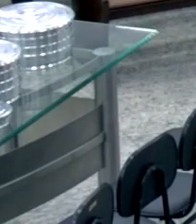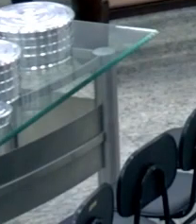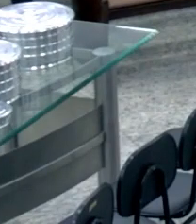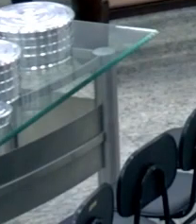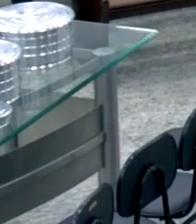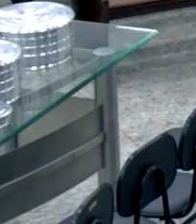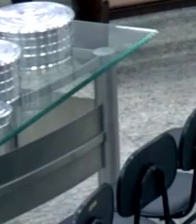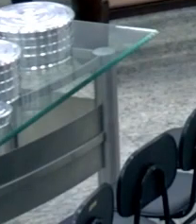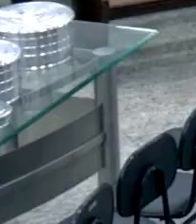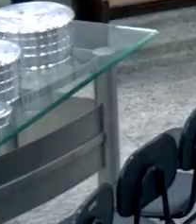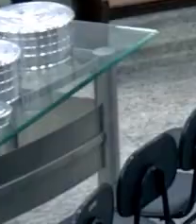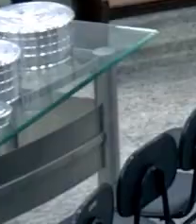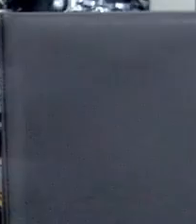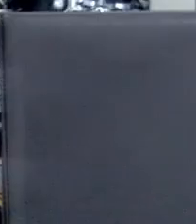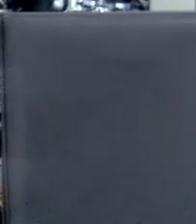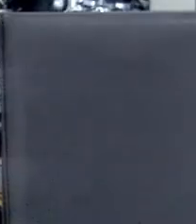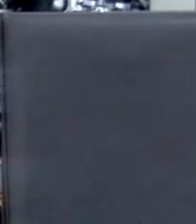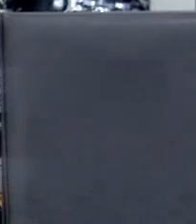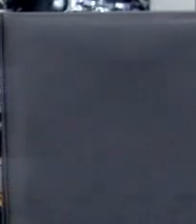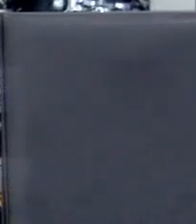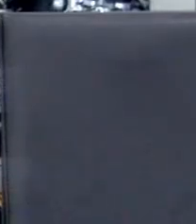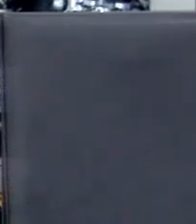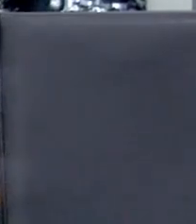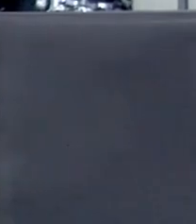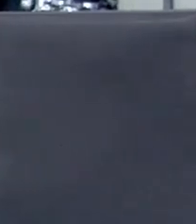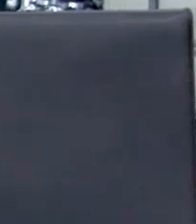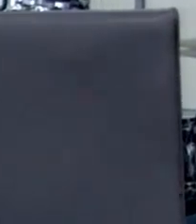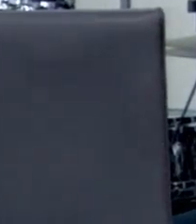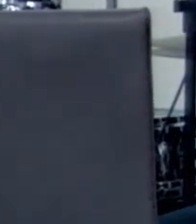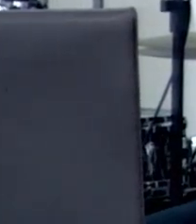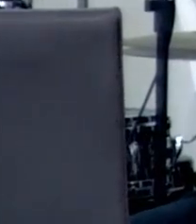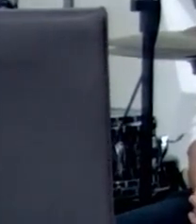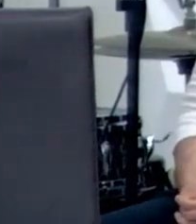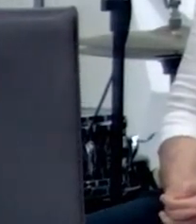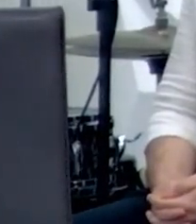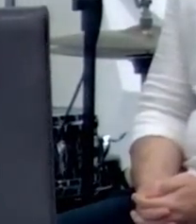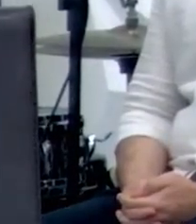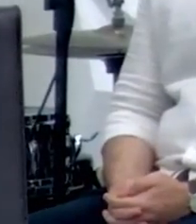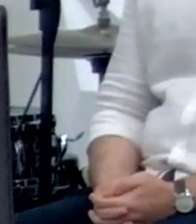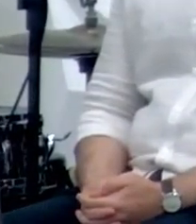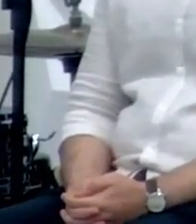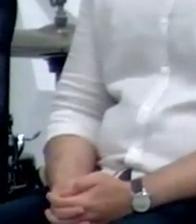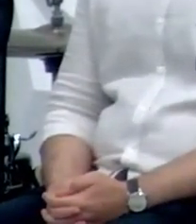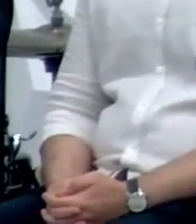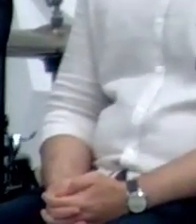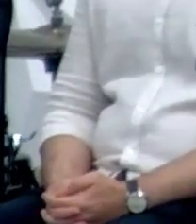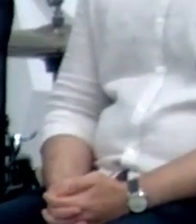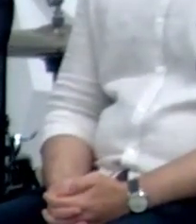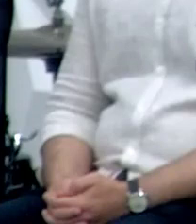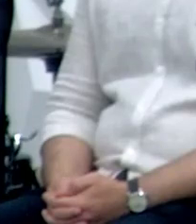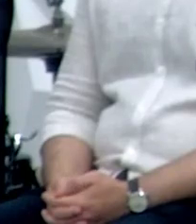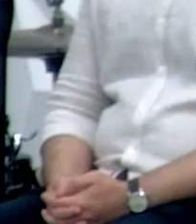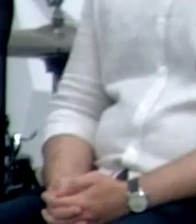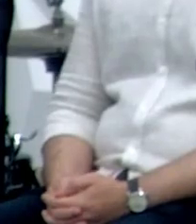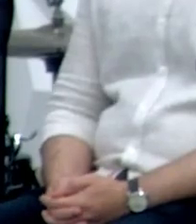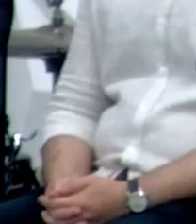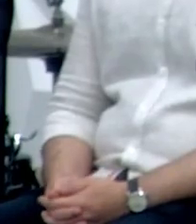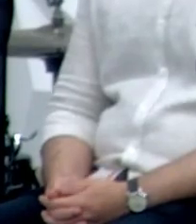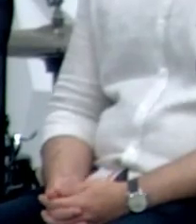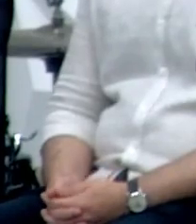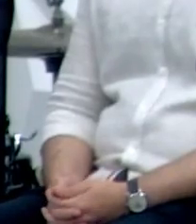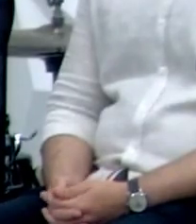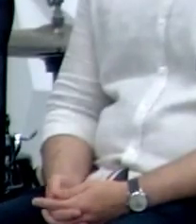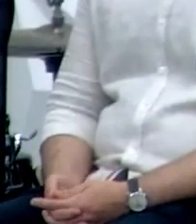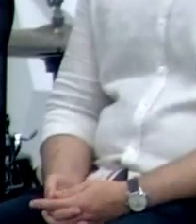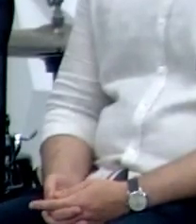Aliás quando faço esta pergunta ou esta indagação talvez até precisasse acrescentar ali uma outra palavra